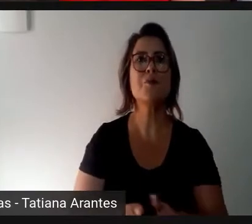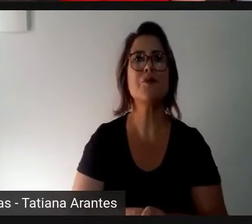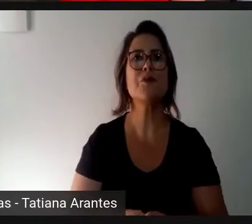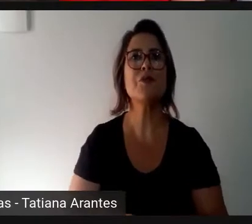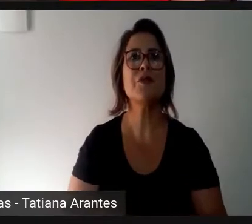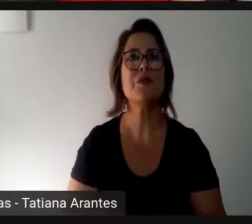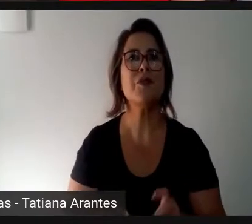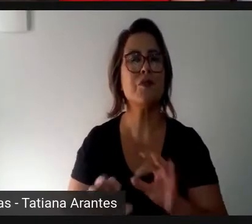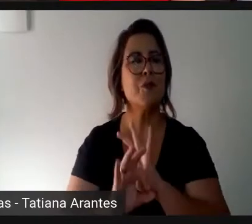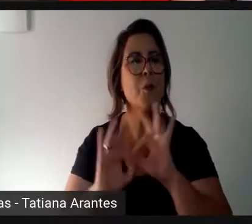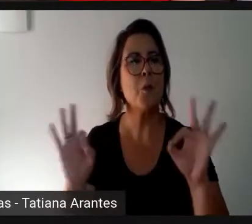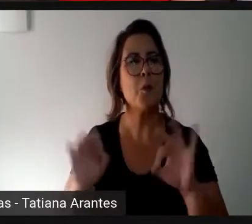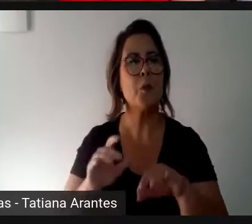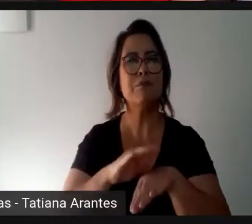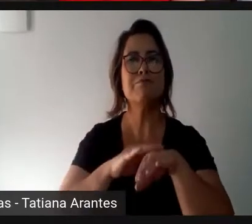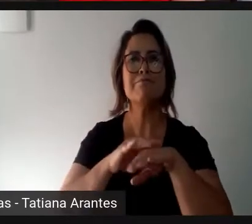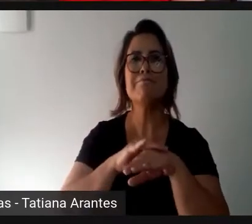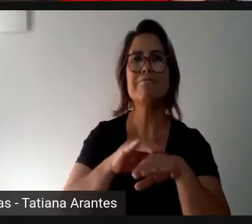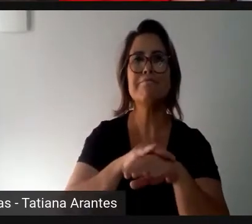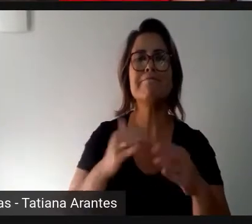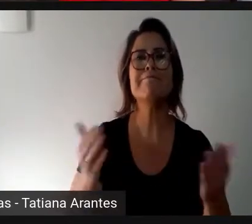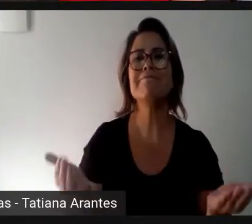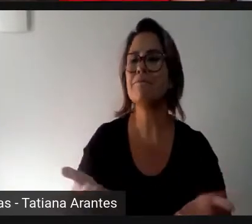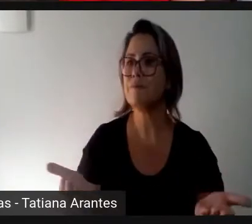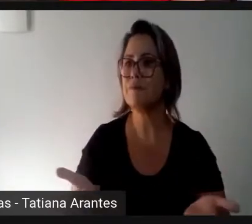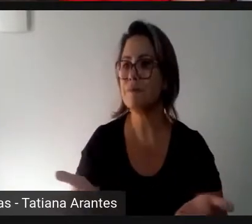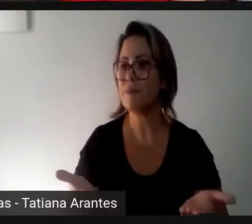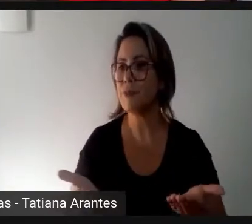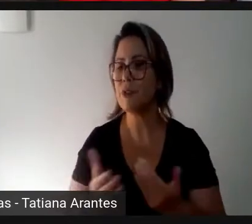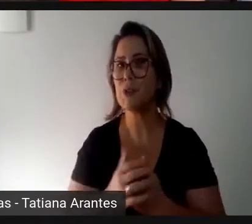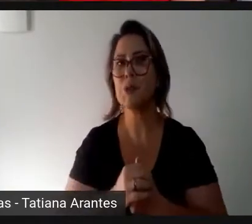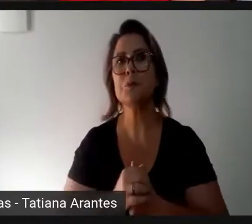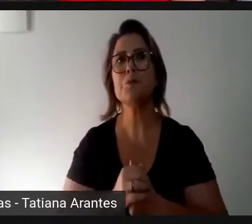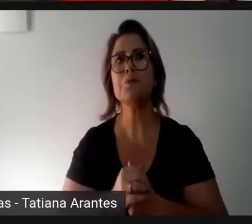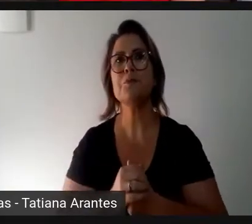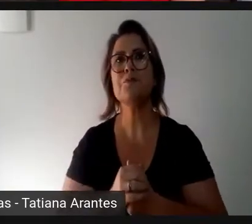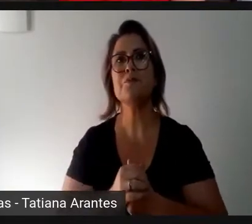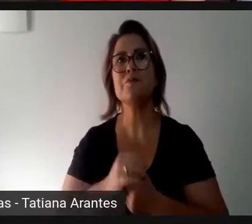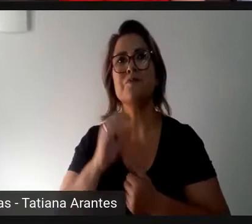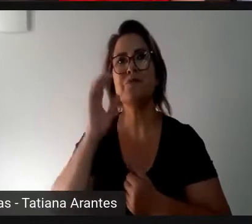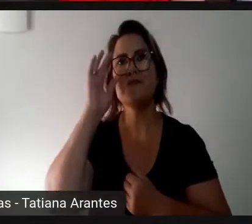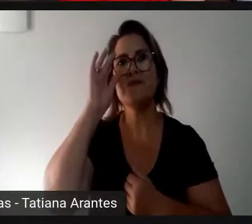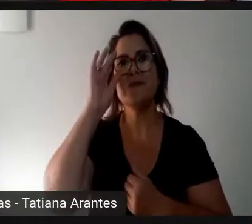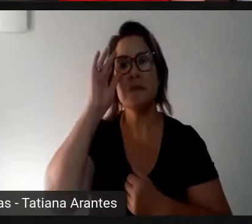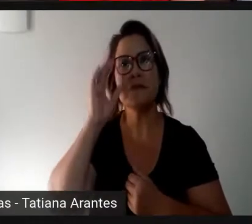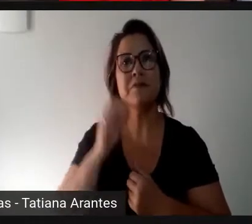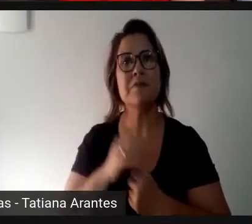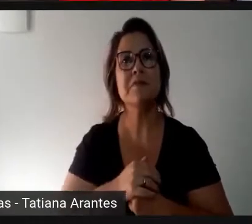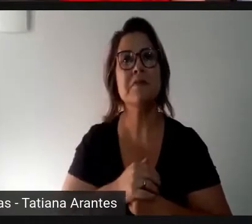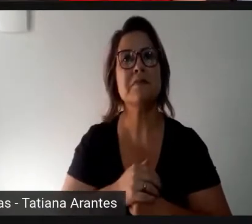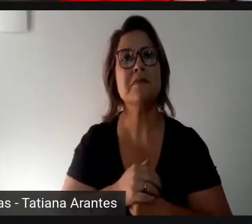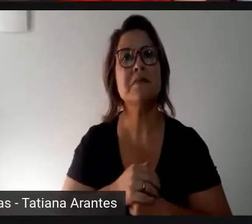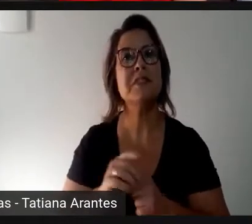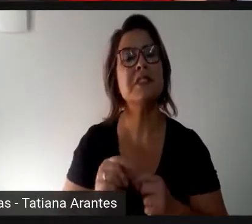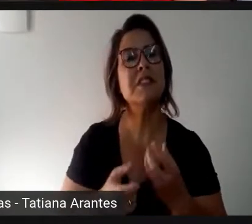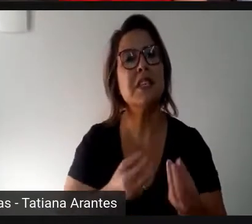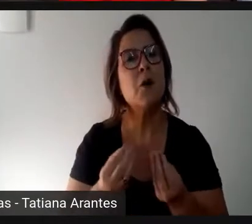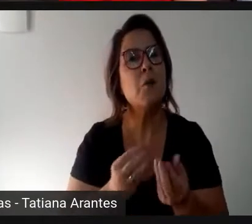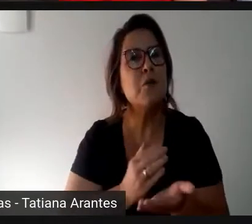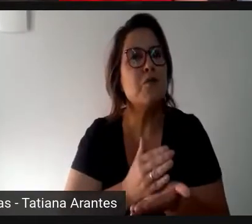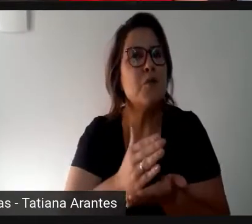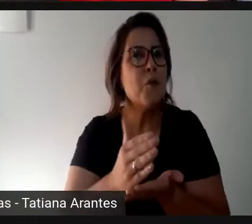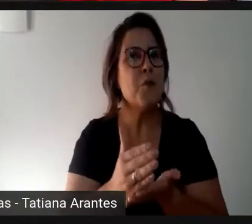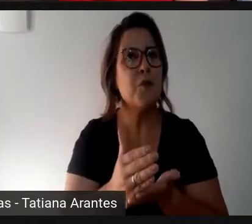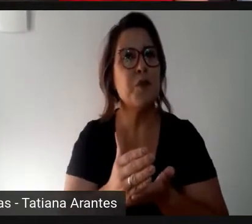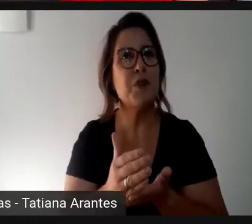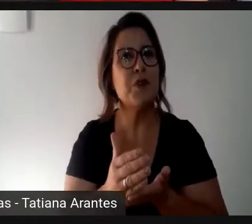possa ter uma ótima conversa, descontraída, aberta, participe, faça comentários. E esse eu acho um ótimo tema para